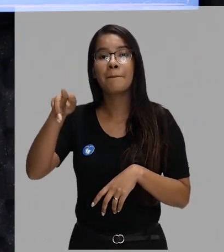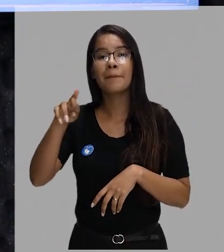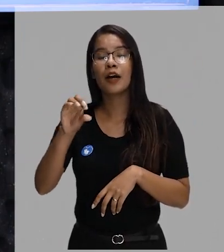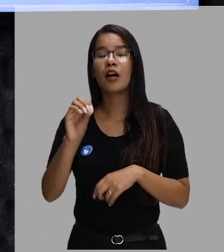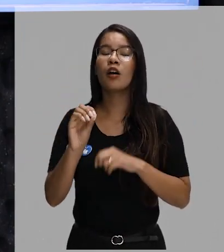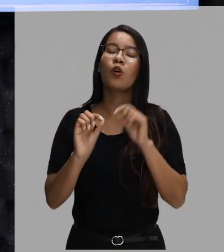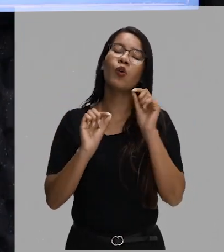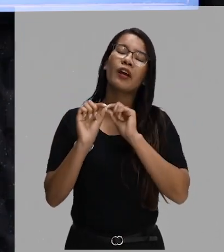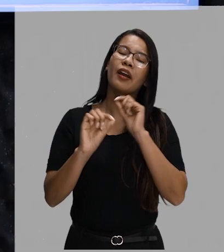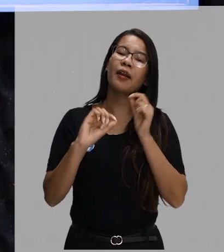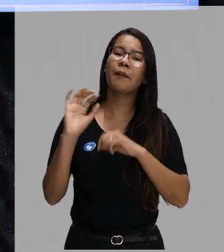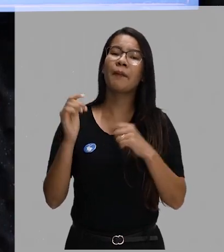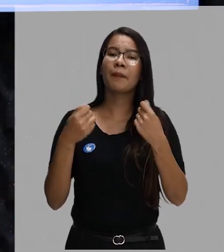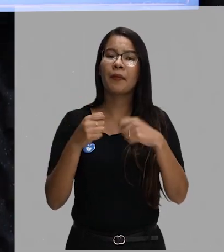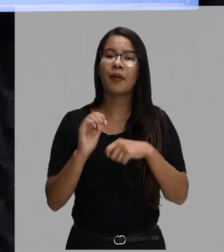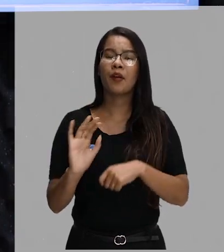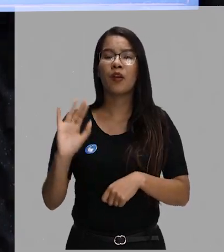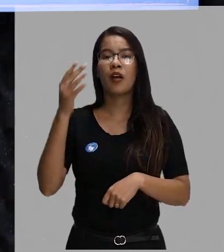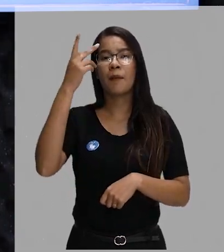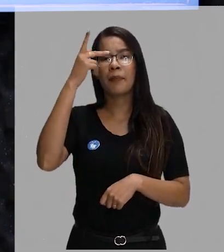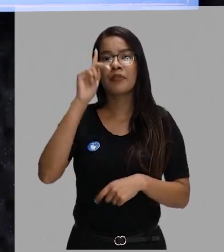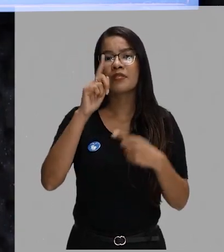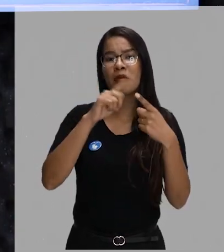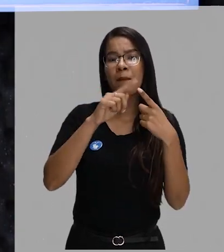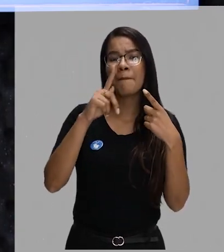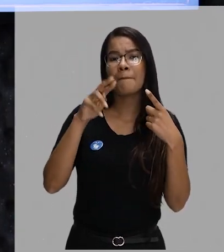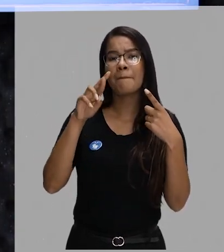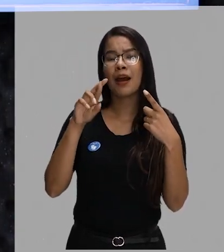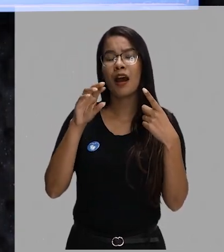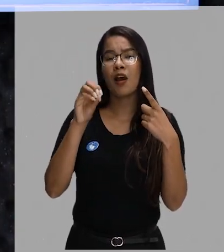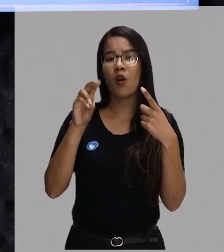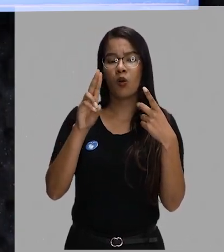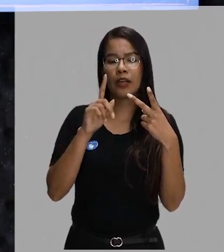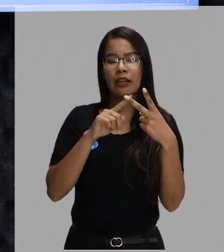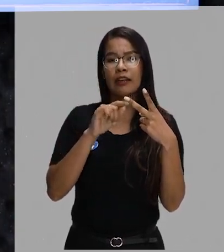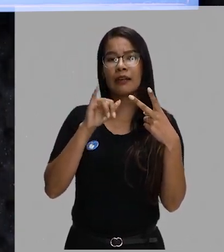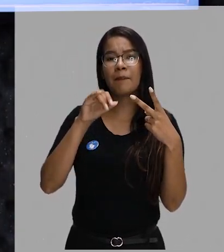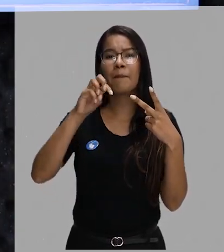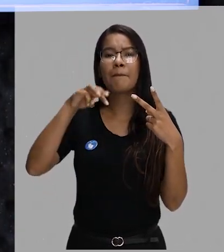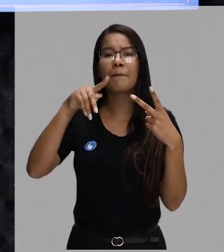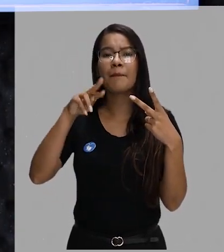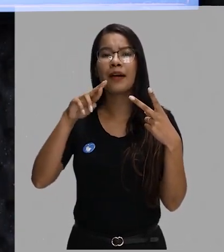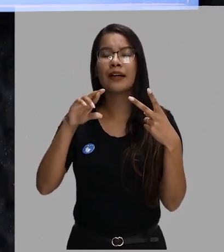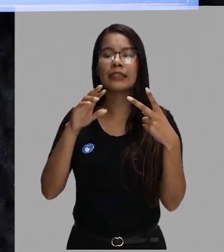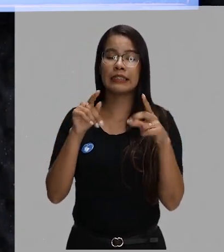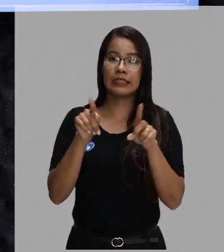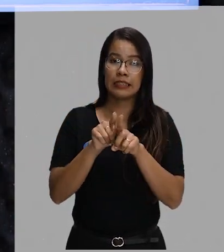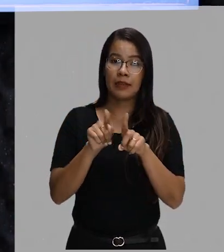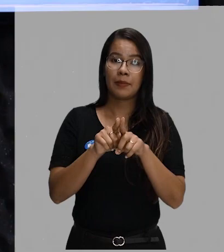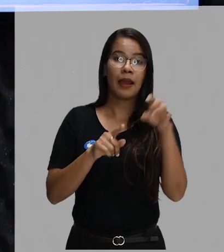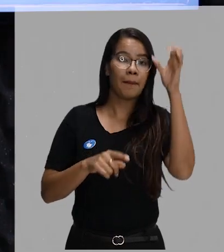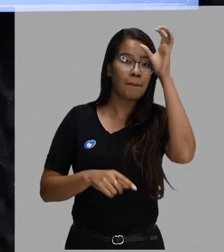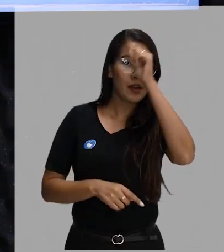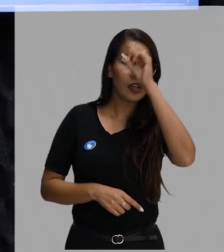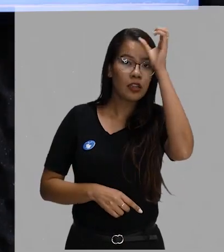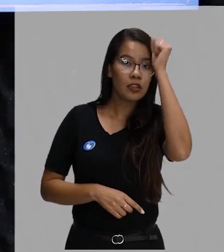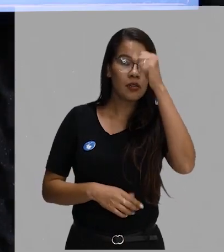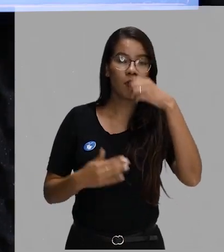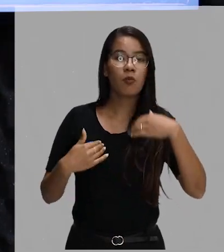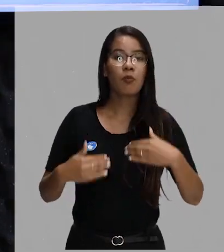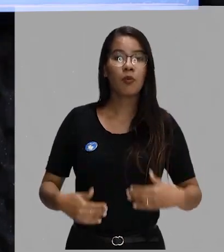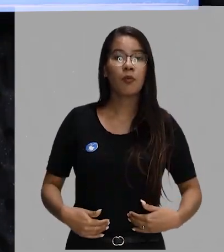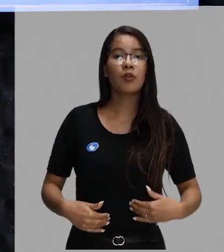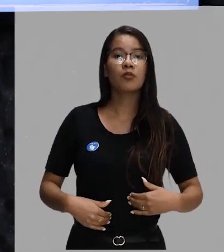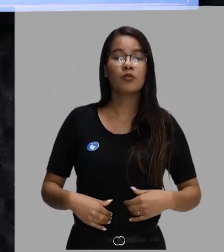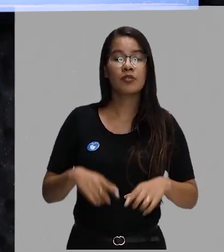que acontecer para que a função seja par, para que a função seja ímpar, e vimos também o comportamento dos